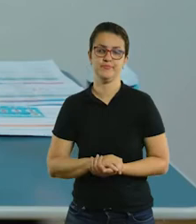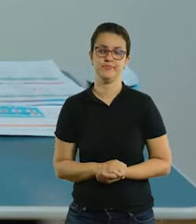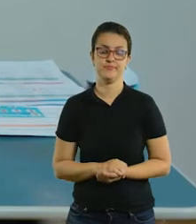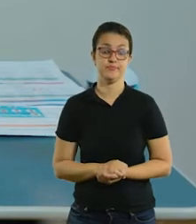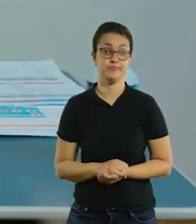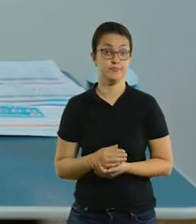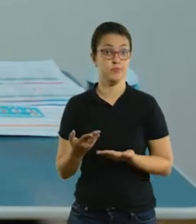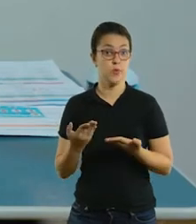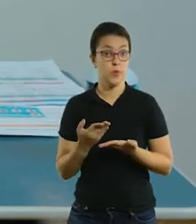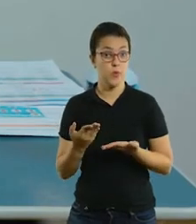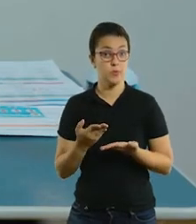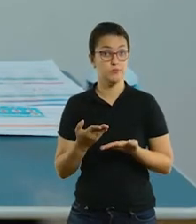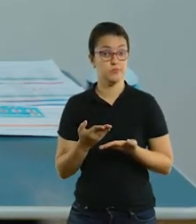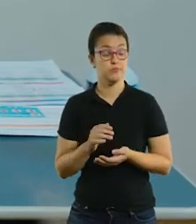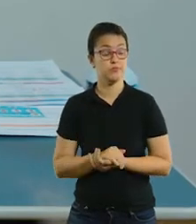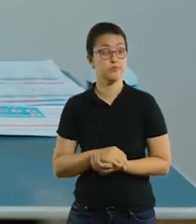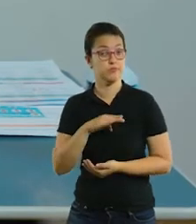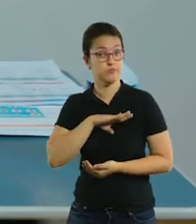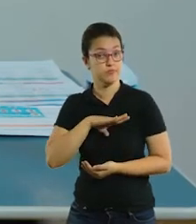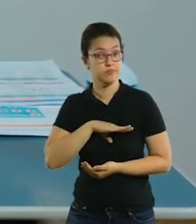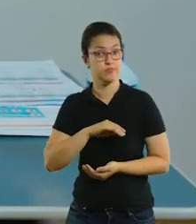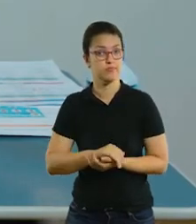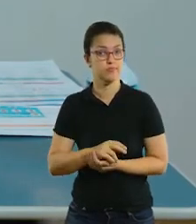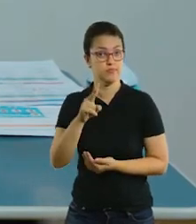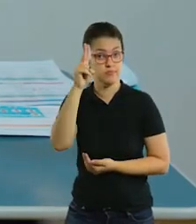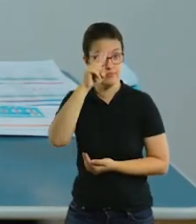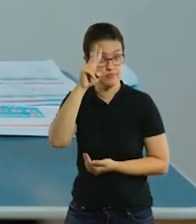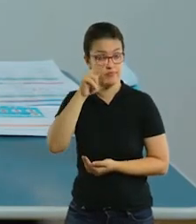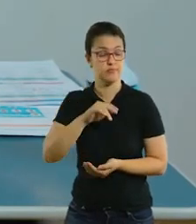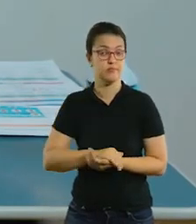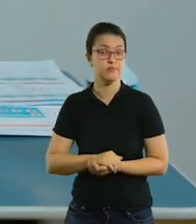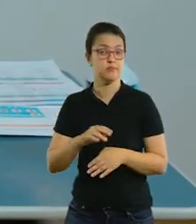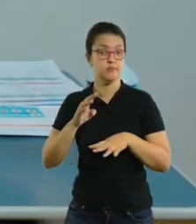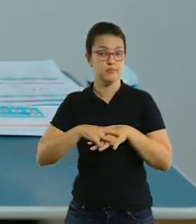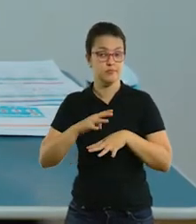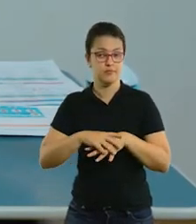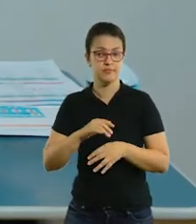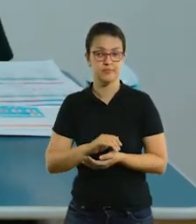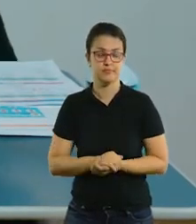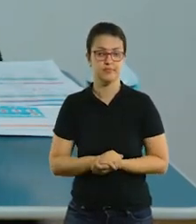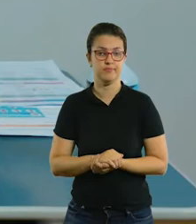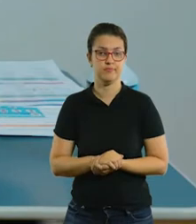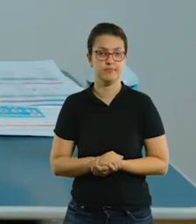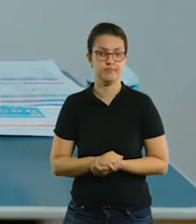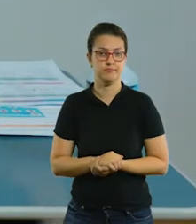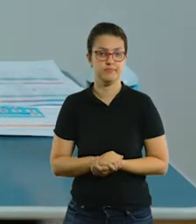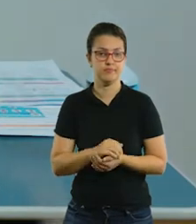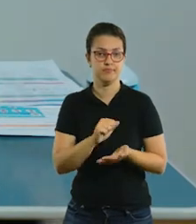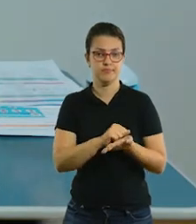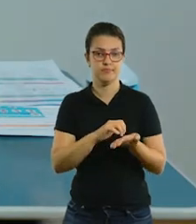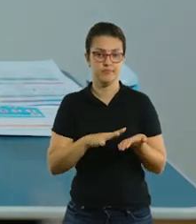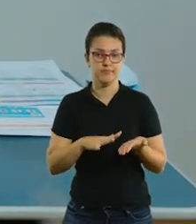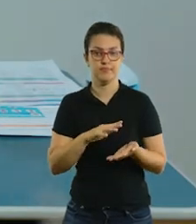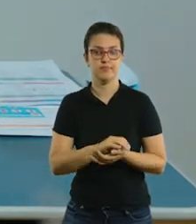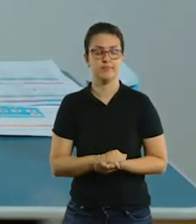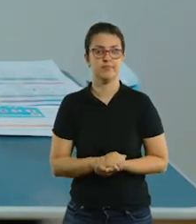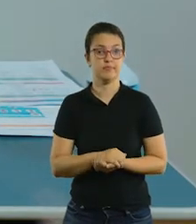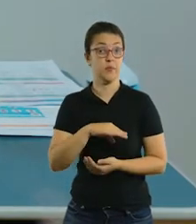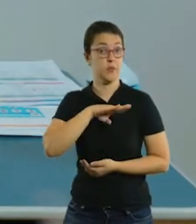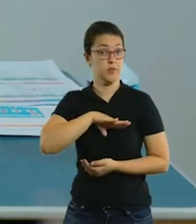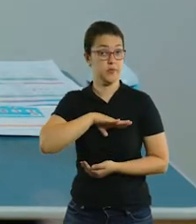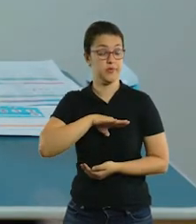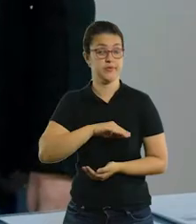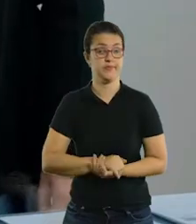trouxe para vocês atividades em língua portuguesa, história e matemática. A primeira que nós vamos tratar é